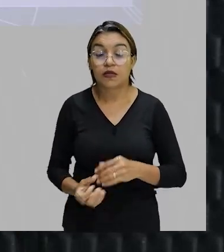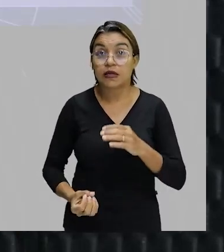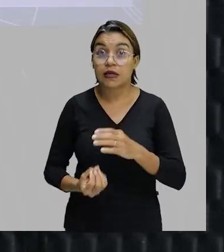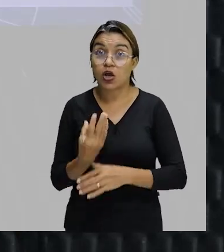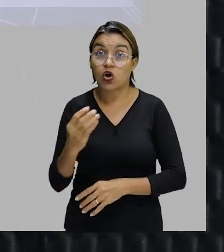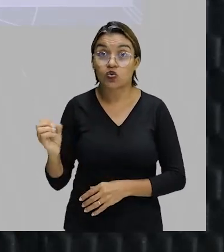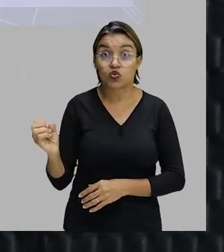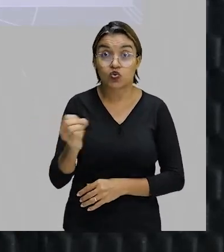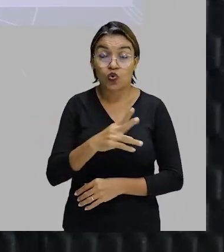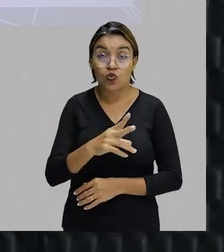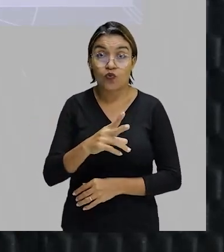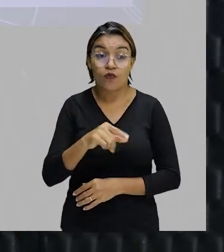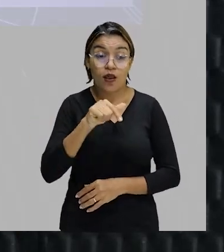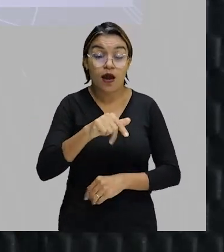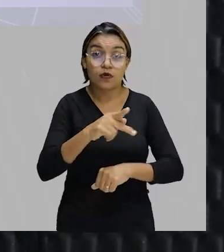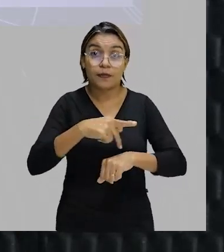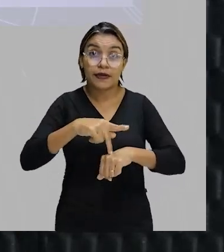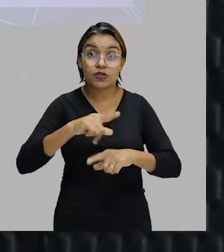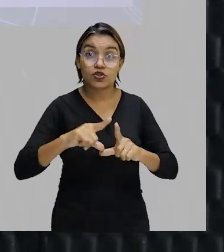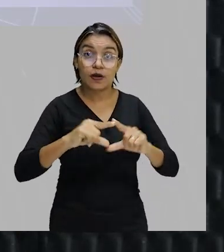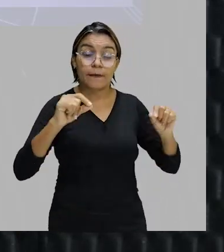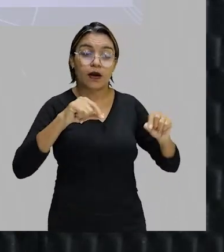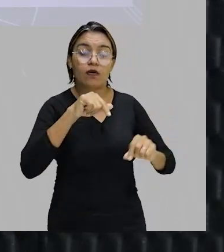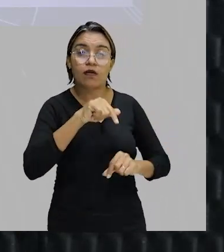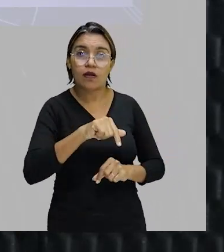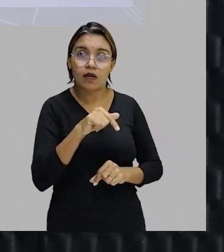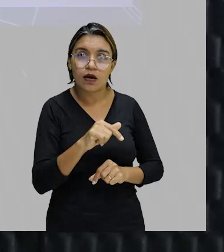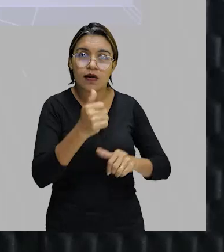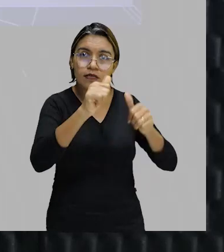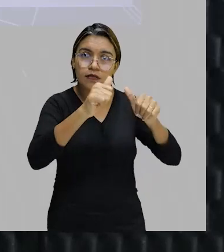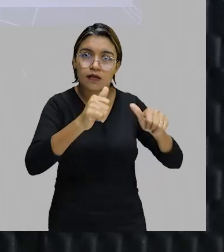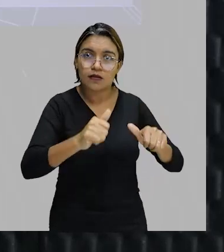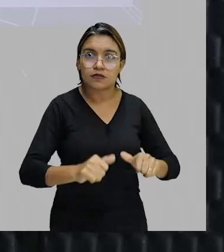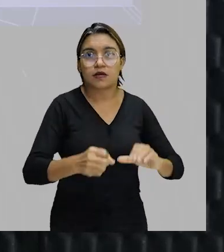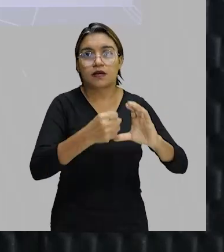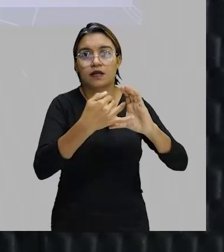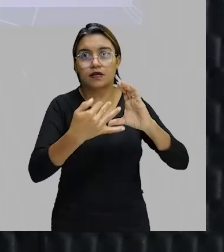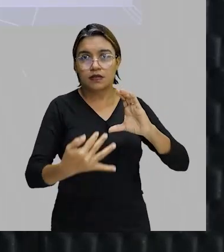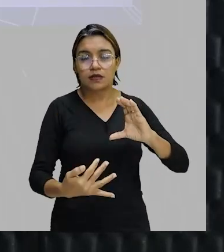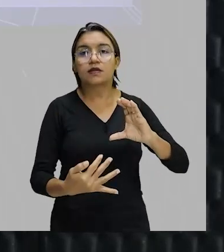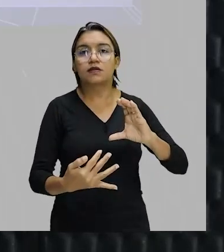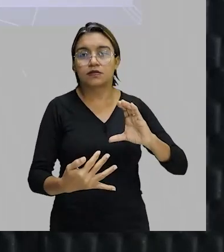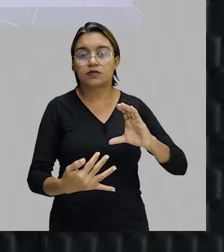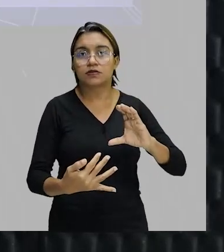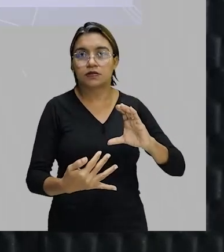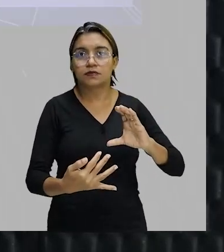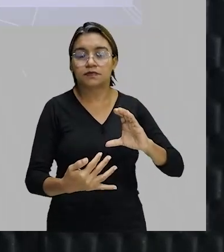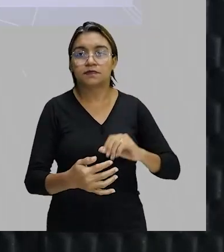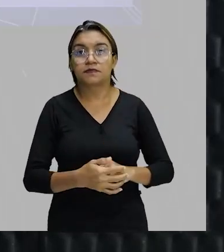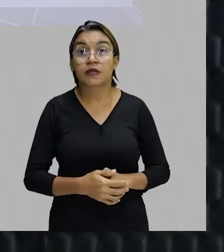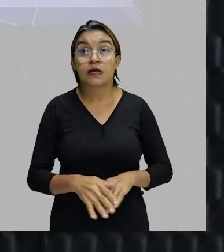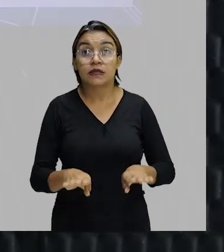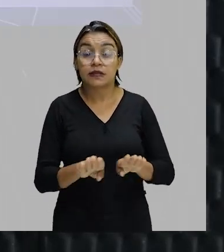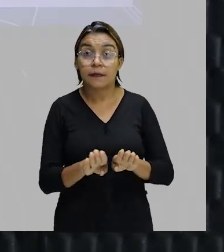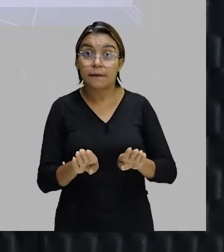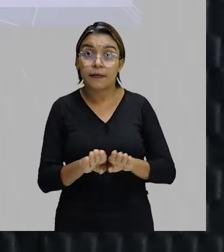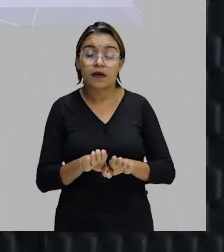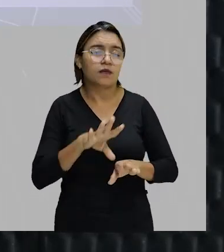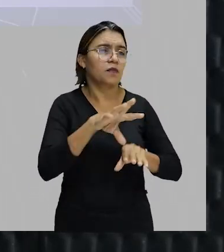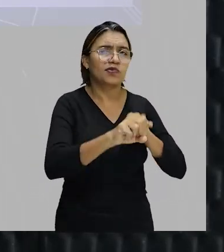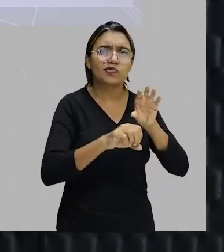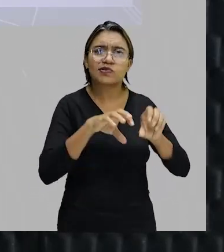um novo modelo no Japão que vai analisar as características do Fordismo, a chamada produção em massa, e vai